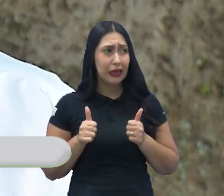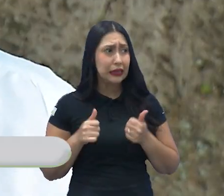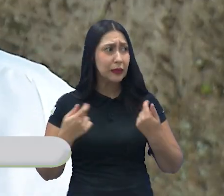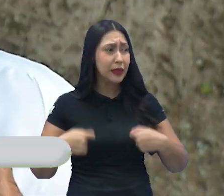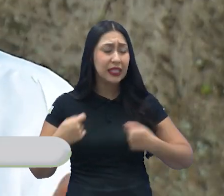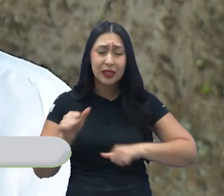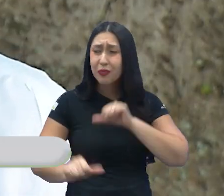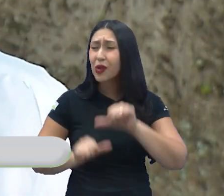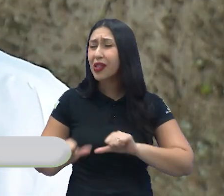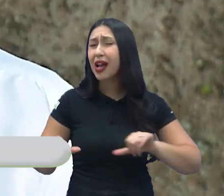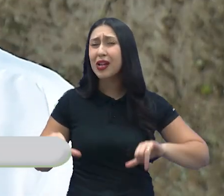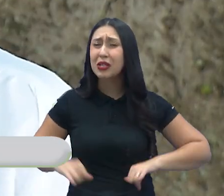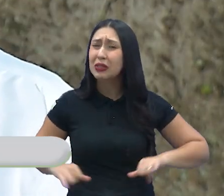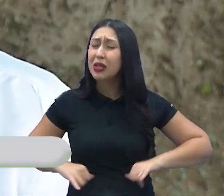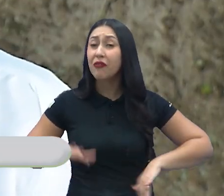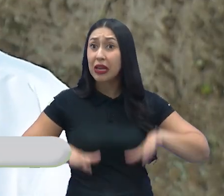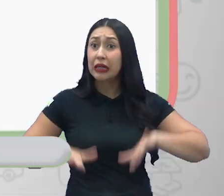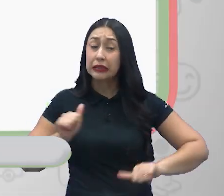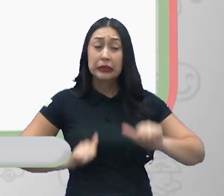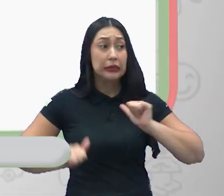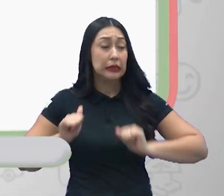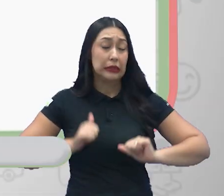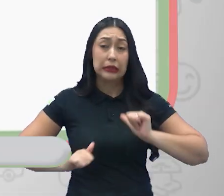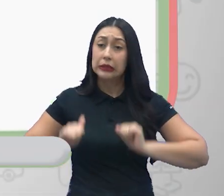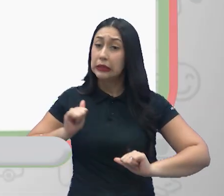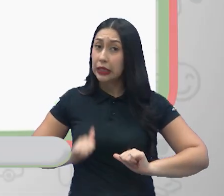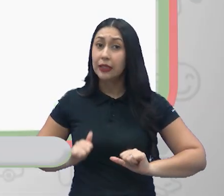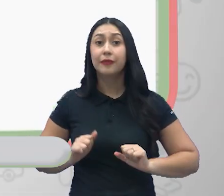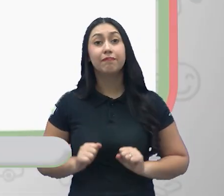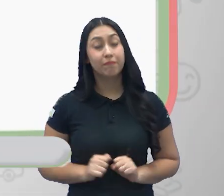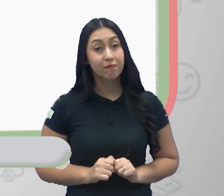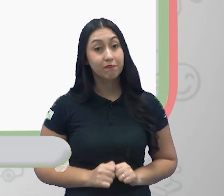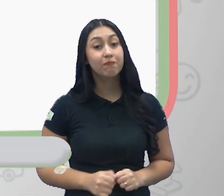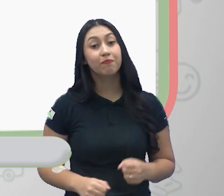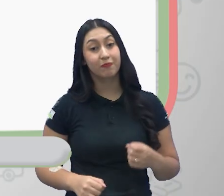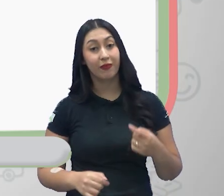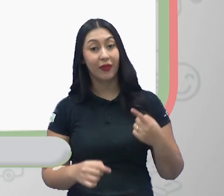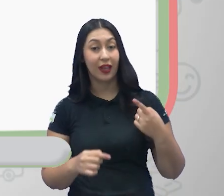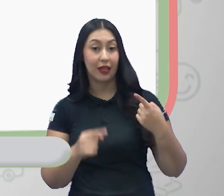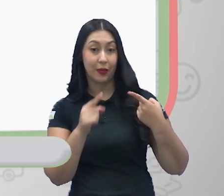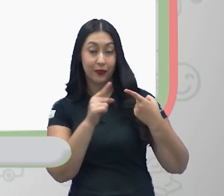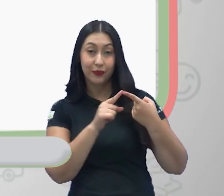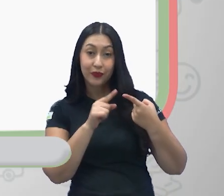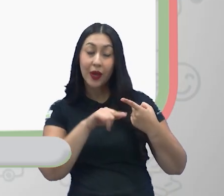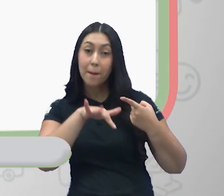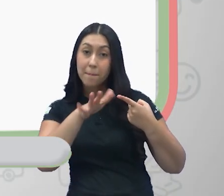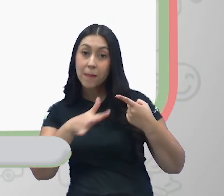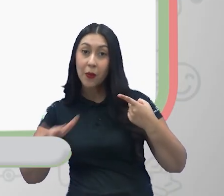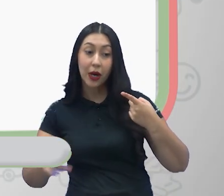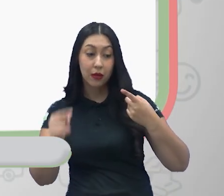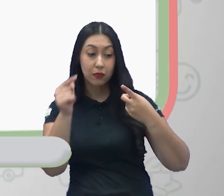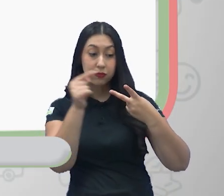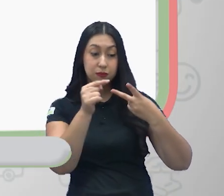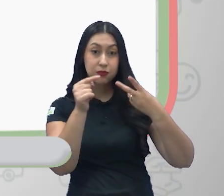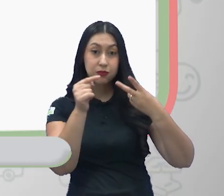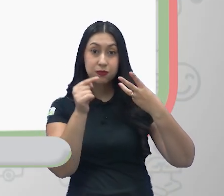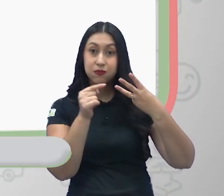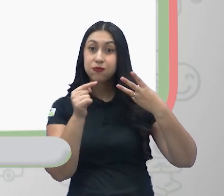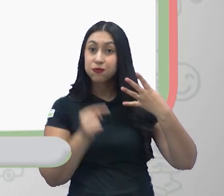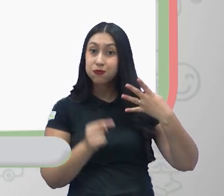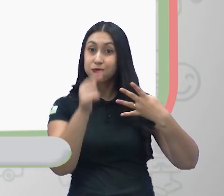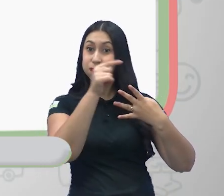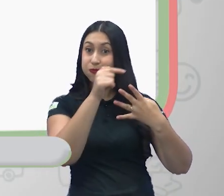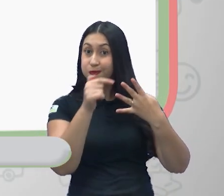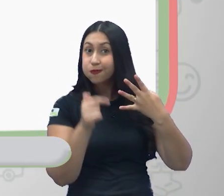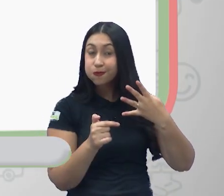sofro, eu tenho até crise de ansiedade, para você ter ideia. Além do fleumático, existem outros 3 temperamentos principais que